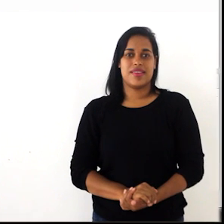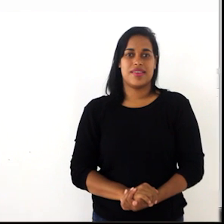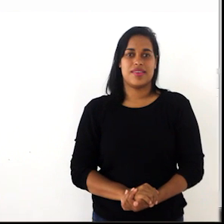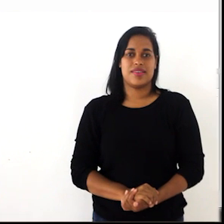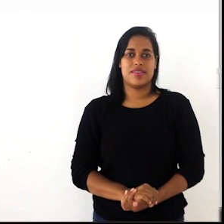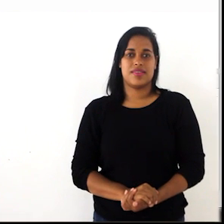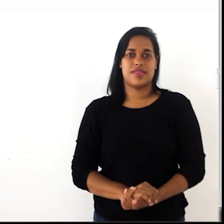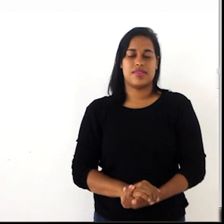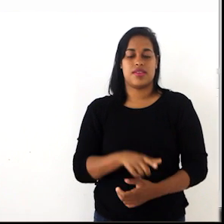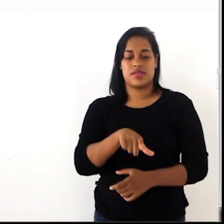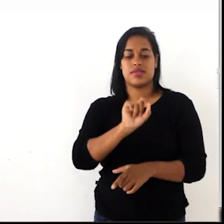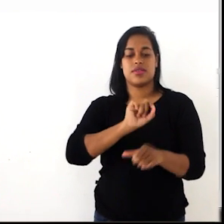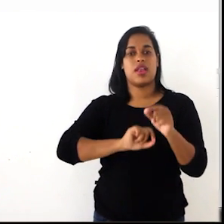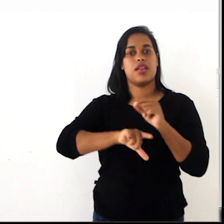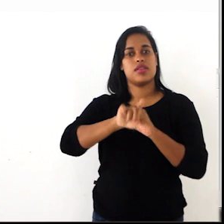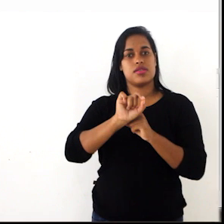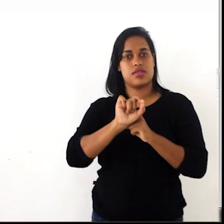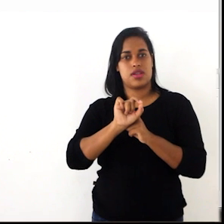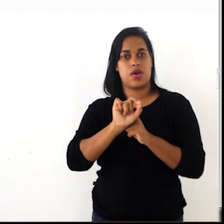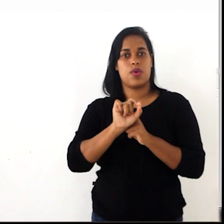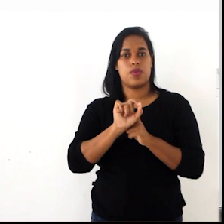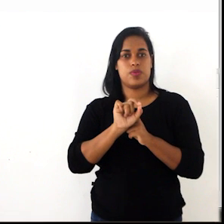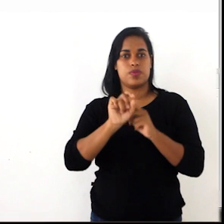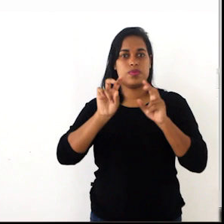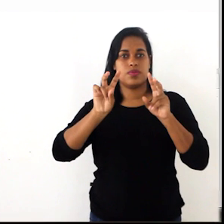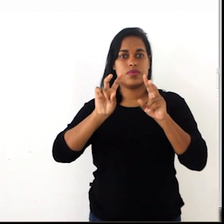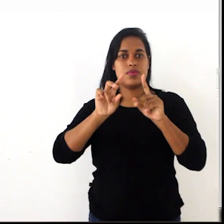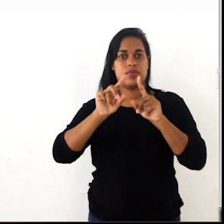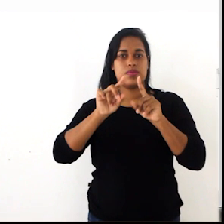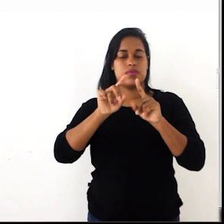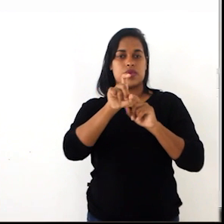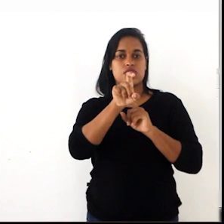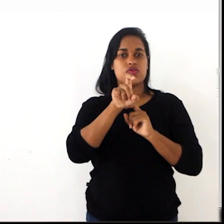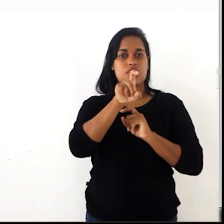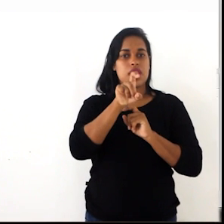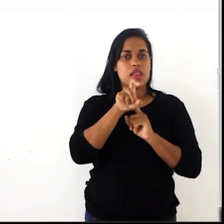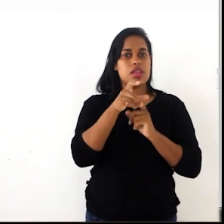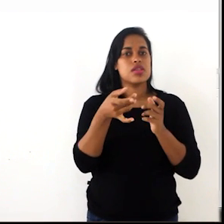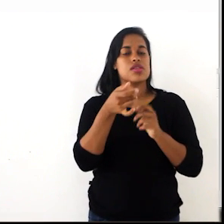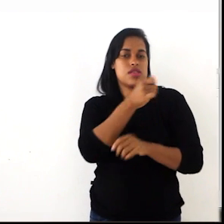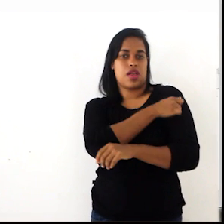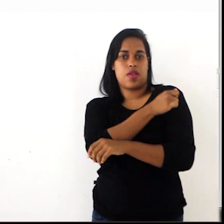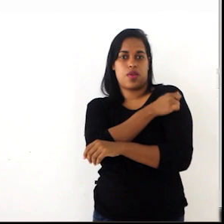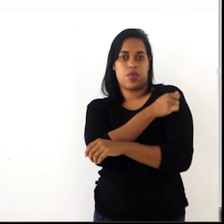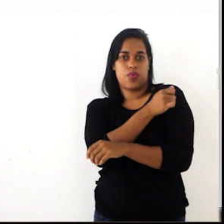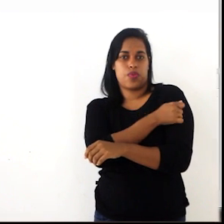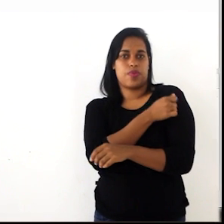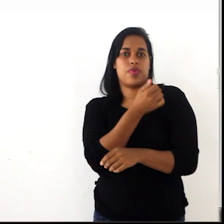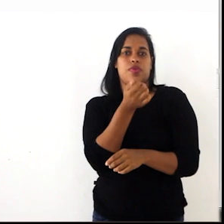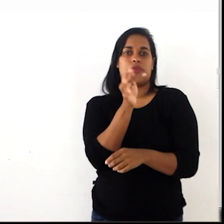Não, select asterisco from aluno, da tabela aluno.